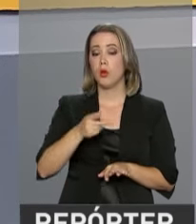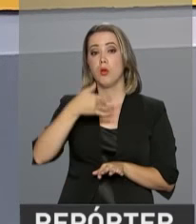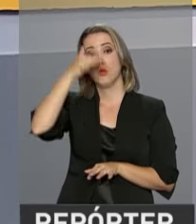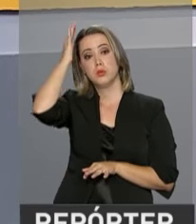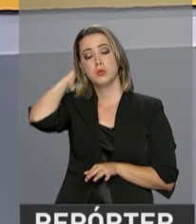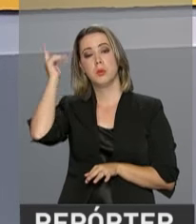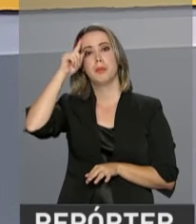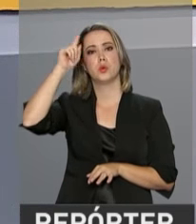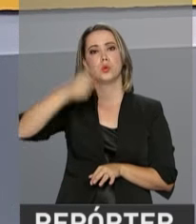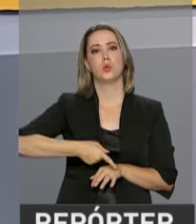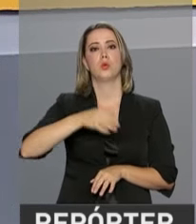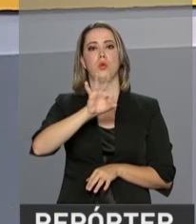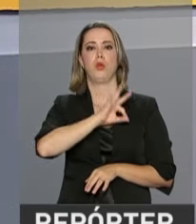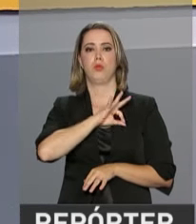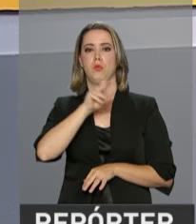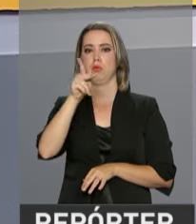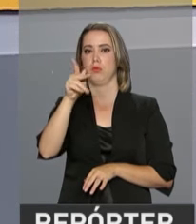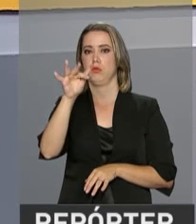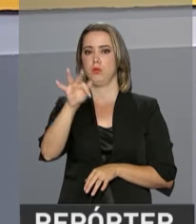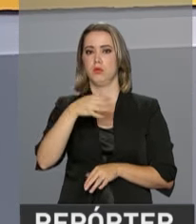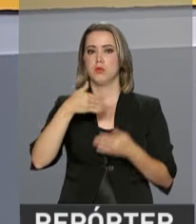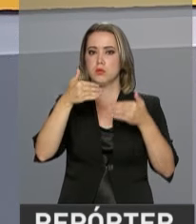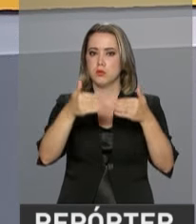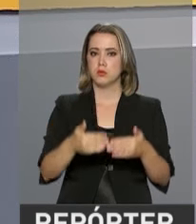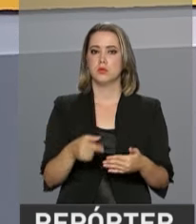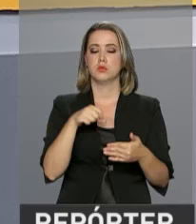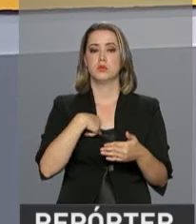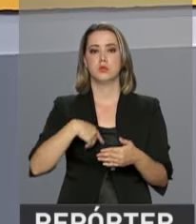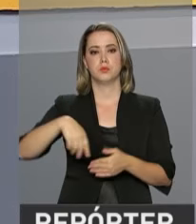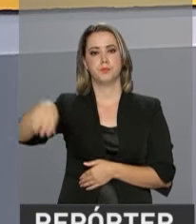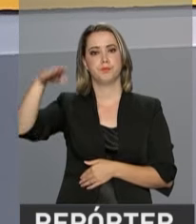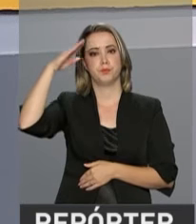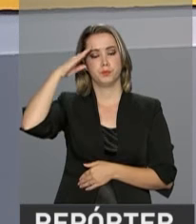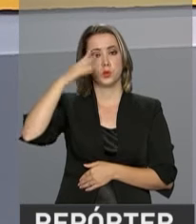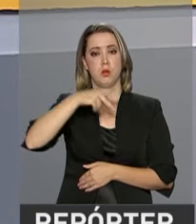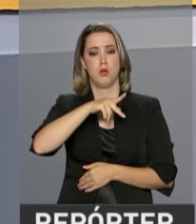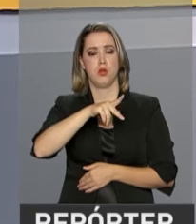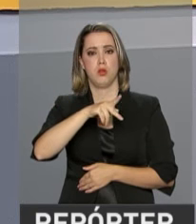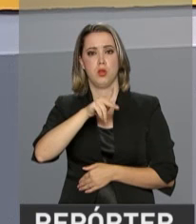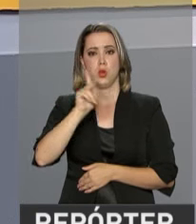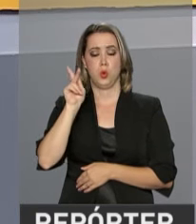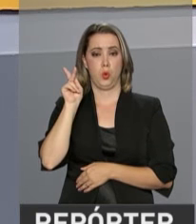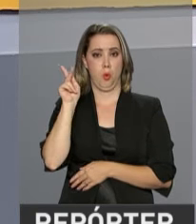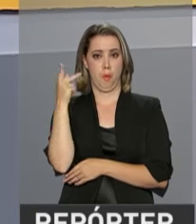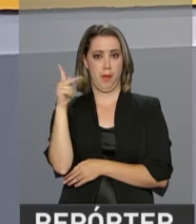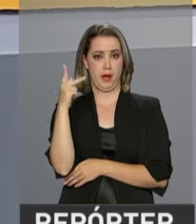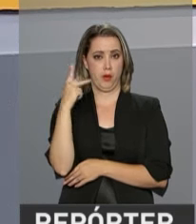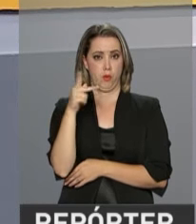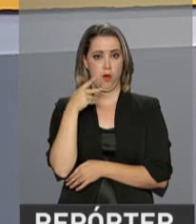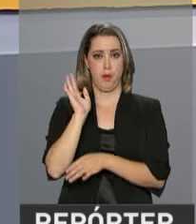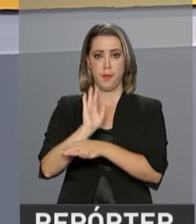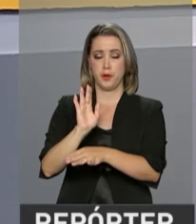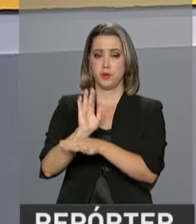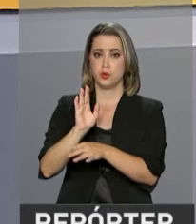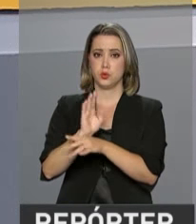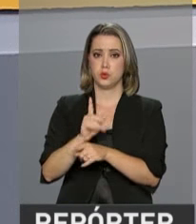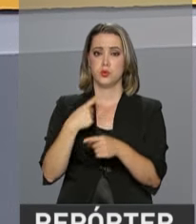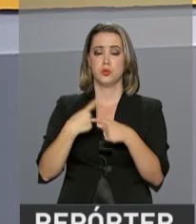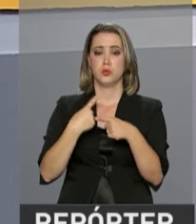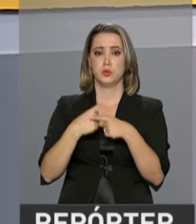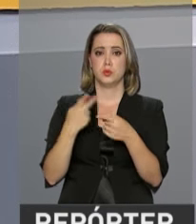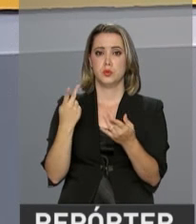polícia federal fique à disposição um das autoridades paraguaias para colaborar com as investigações sobre um assalto ocorrido